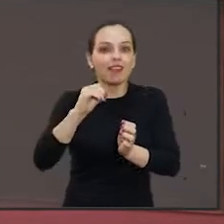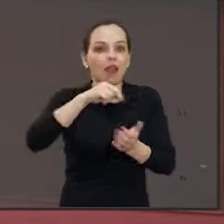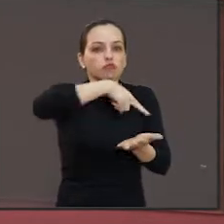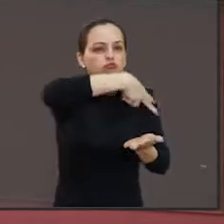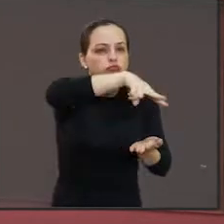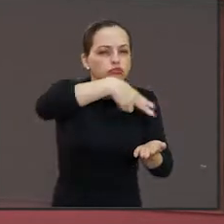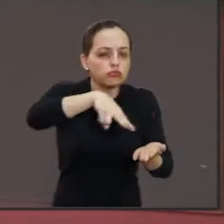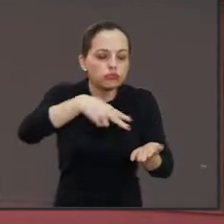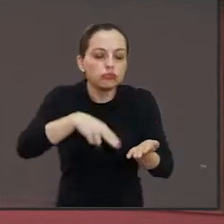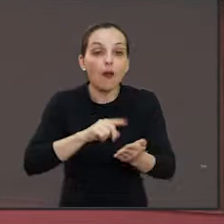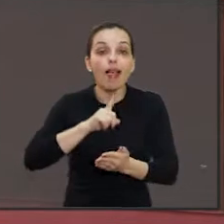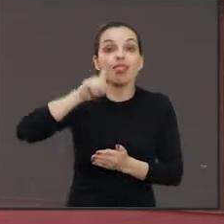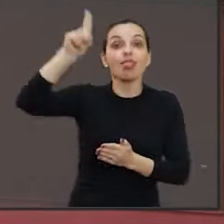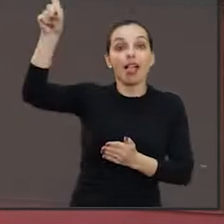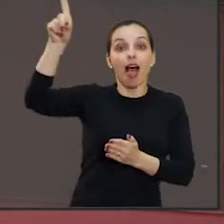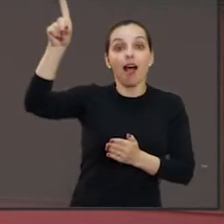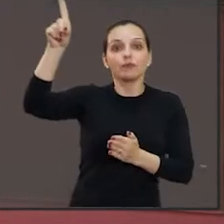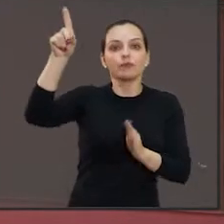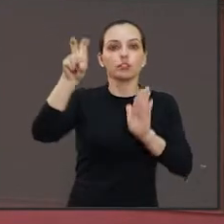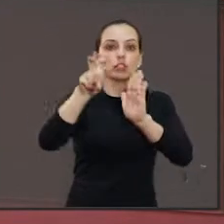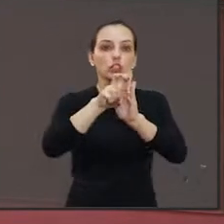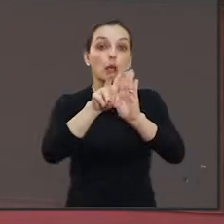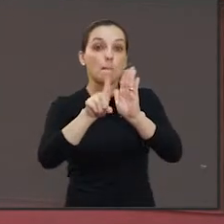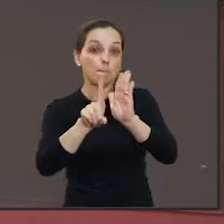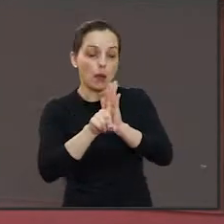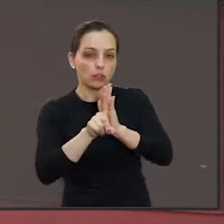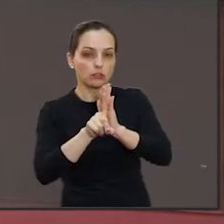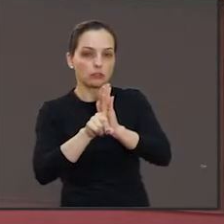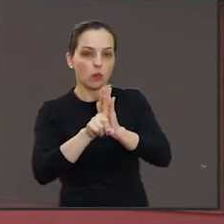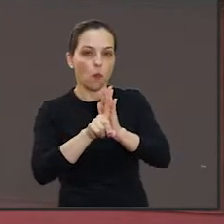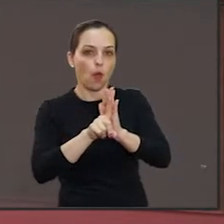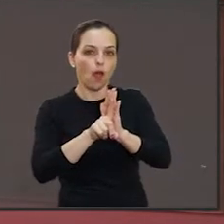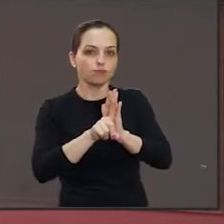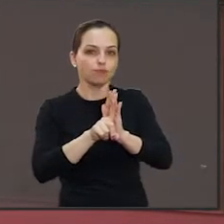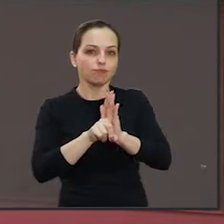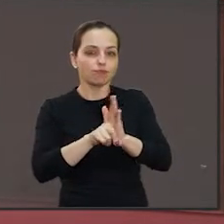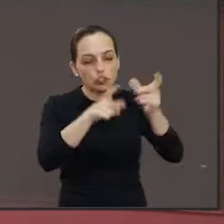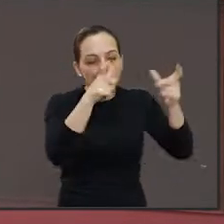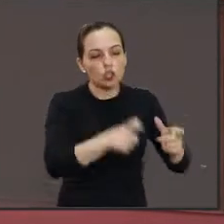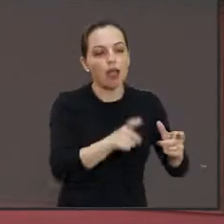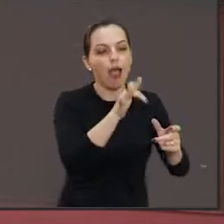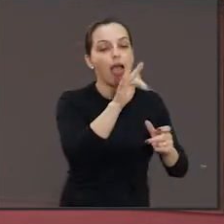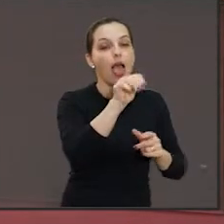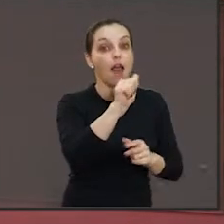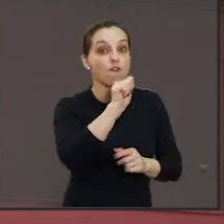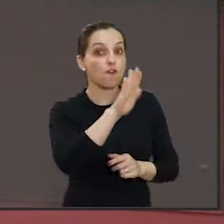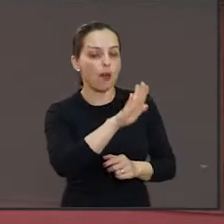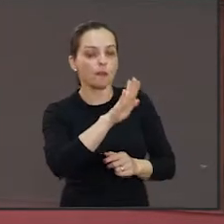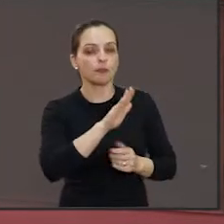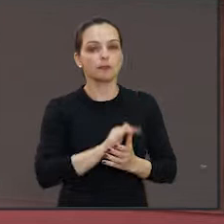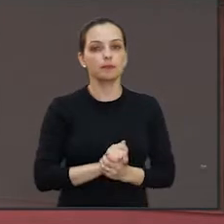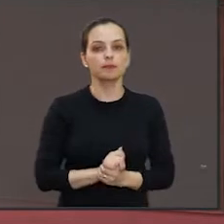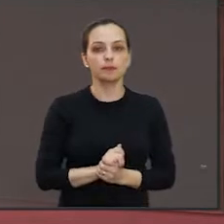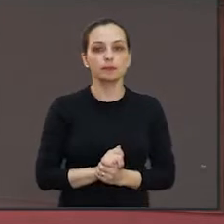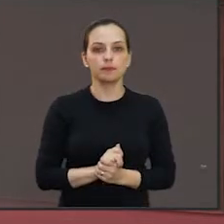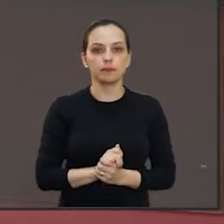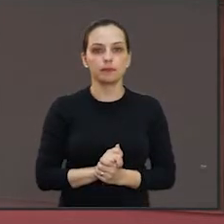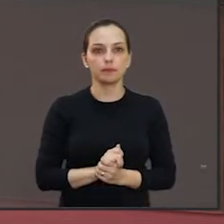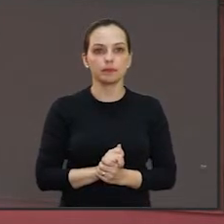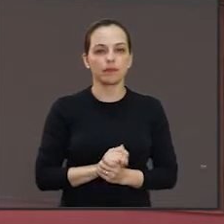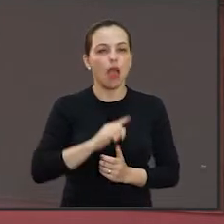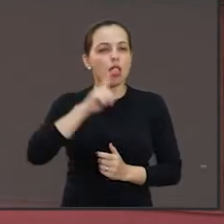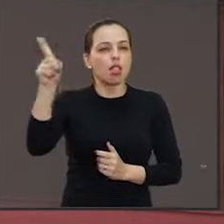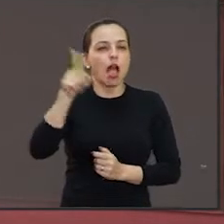número, um espetáculo, alguma coisa para animar um pouco o pessoal da Força Aérea. Eu falei, nossa, o que será que está acontecendo? E nós fomos, né? 30